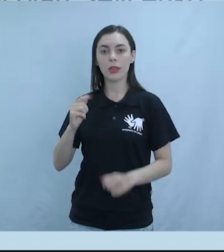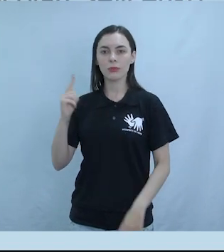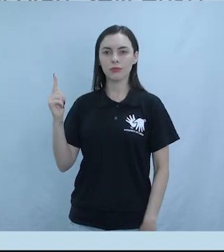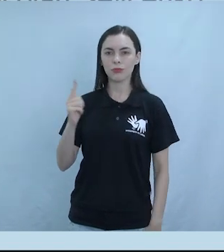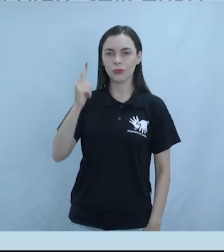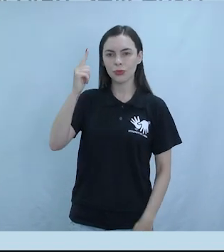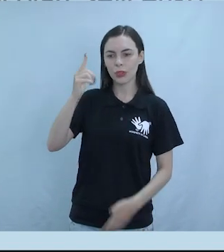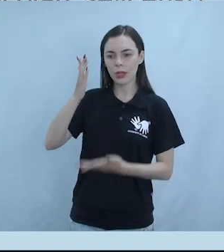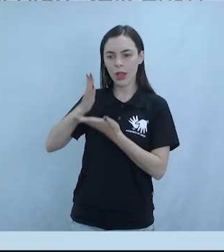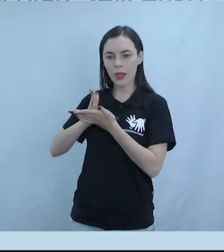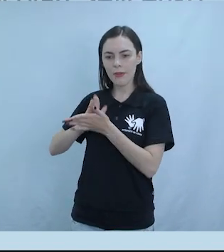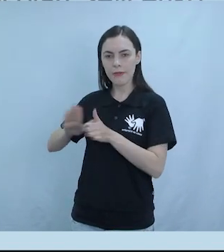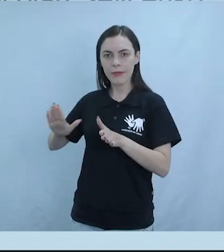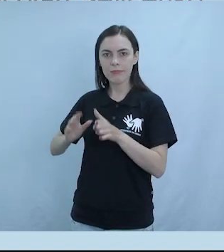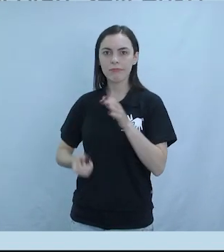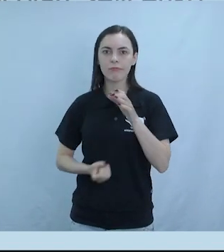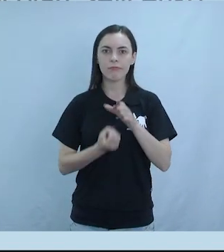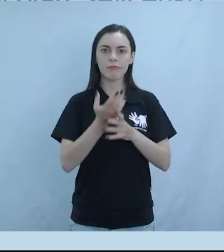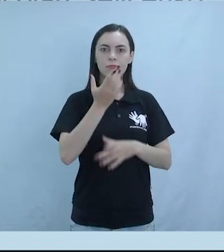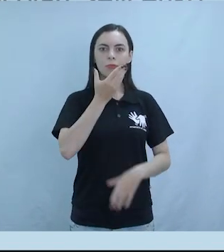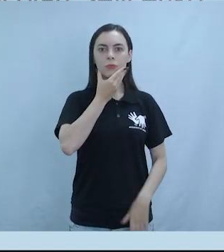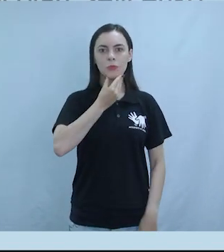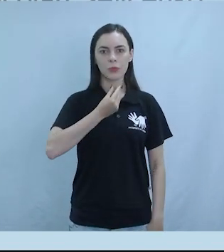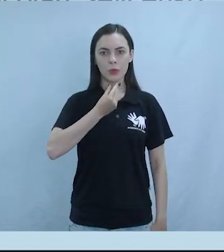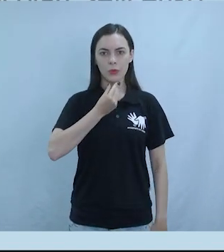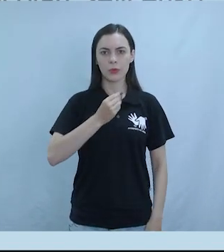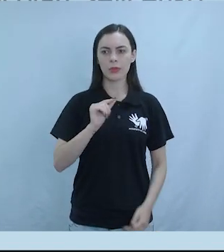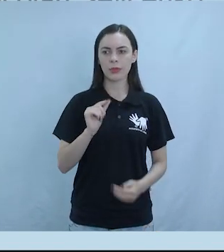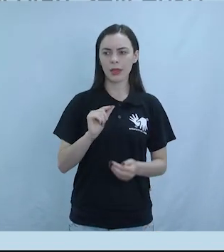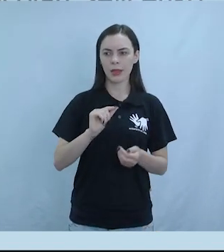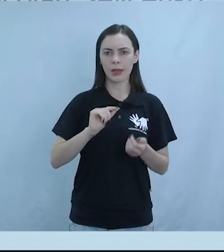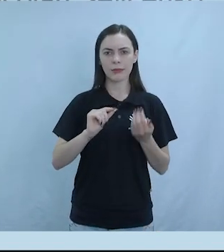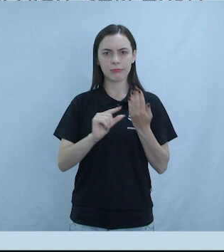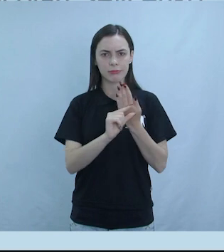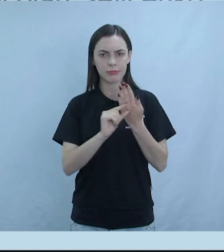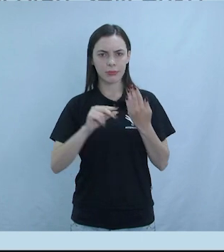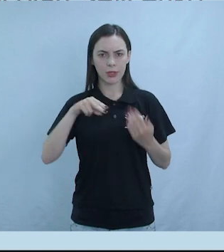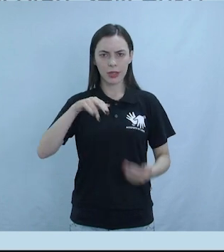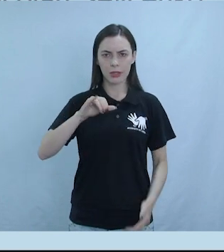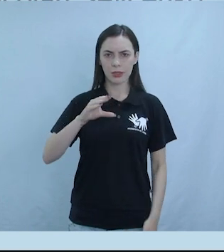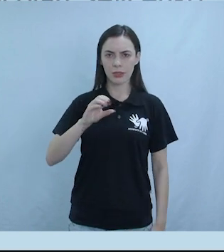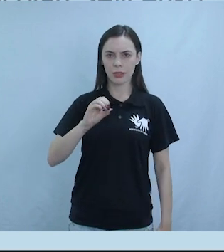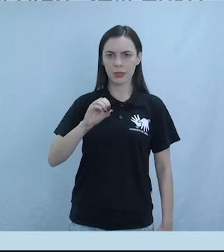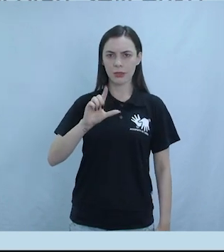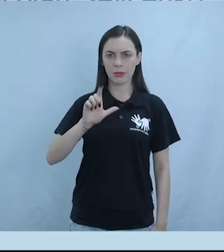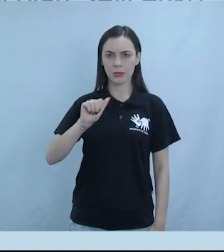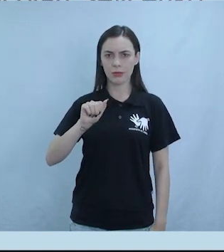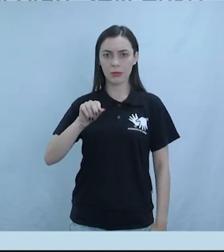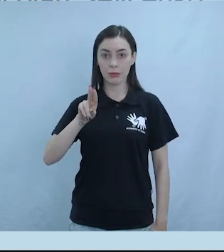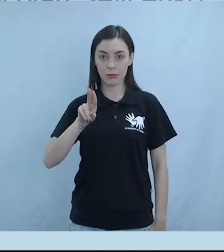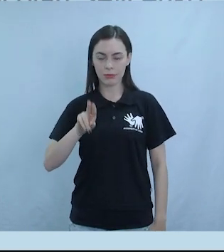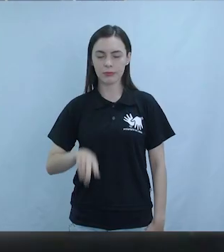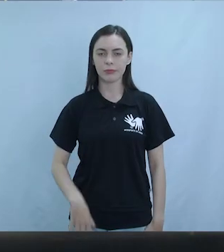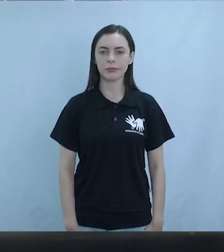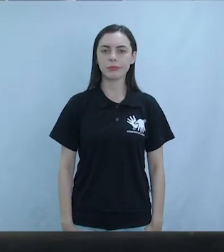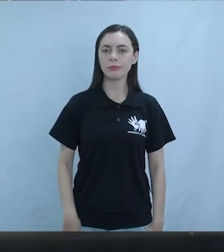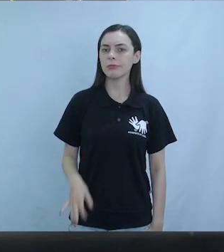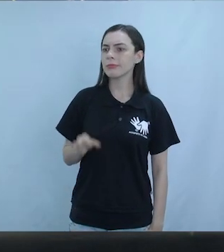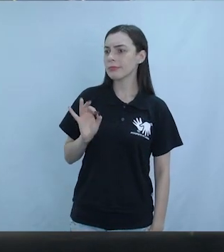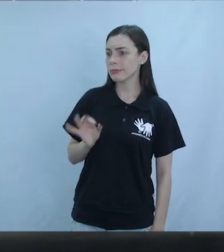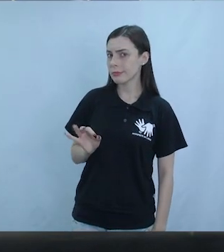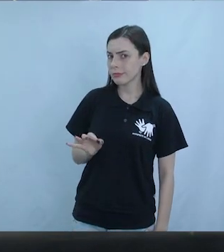Fim dos Gigantes e o Surgimento dos Homens, de Nicolau Sevchenko.